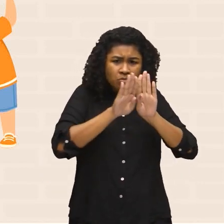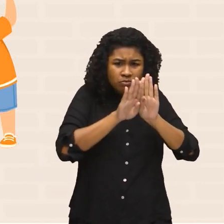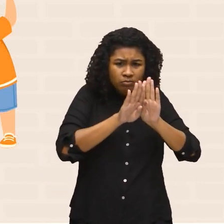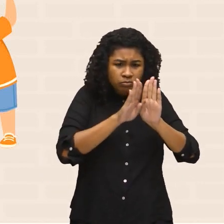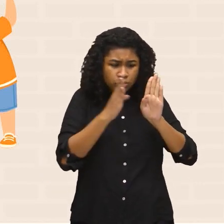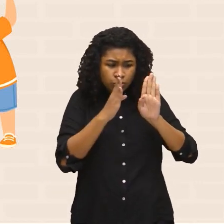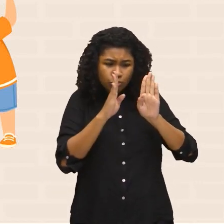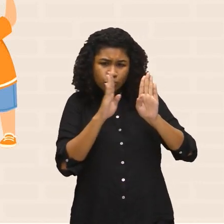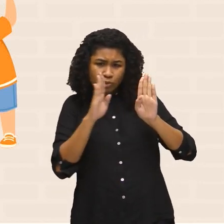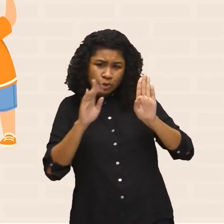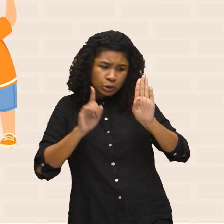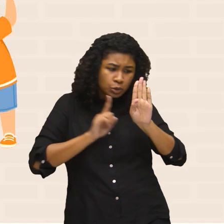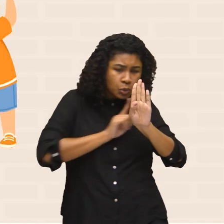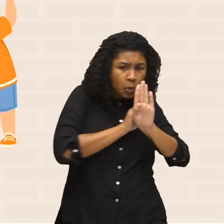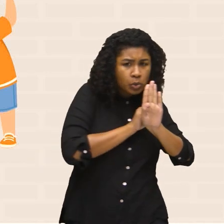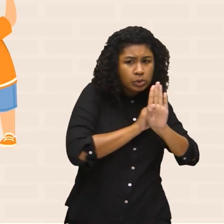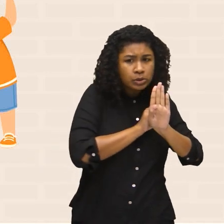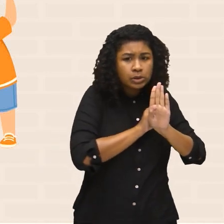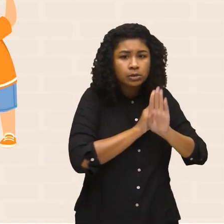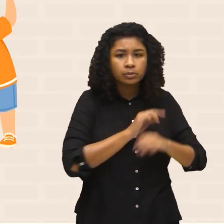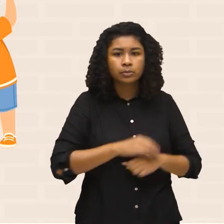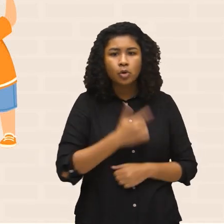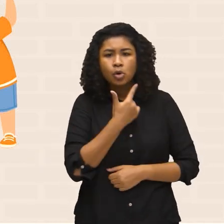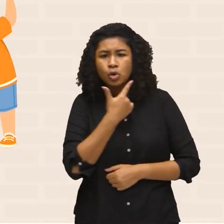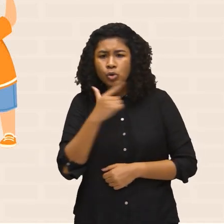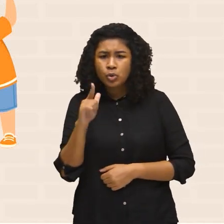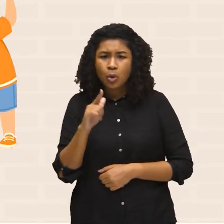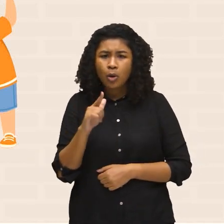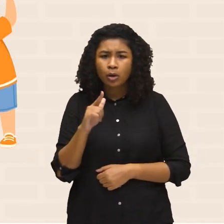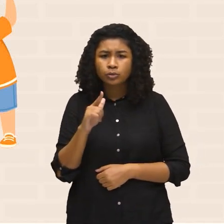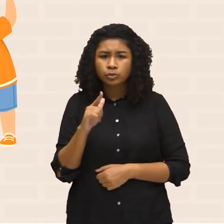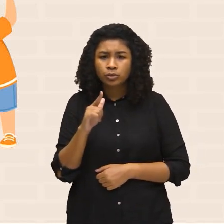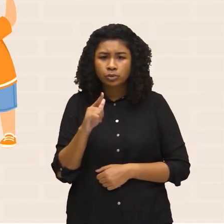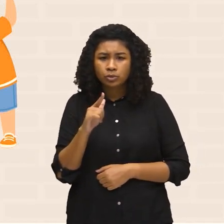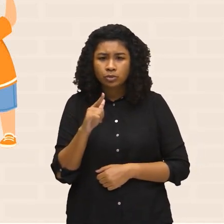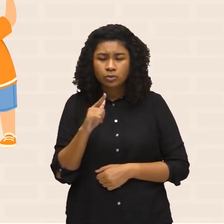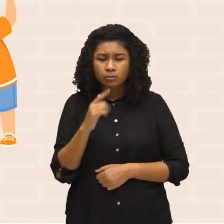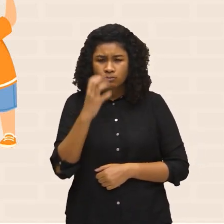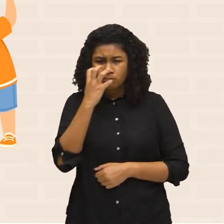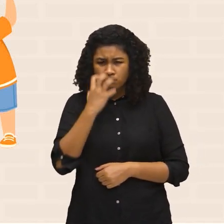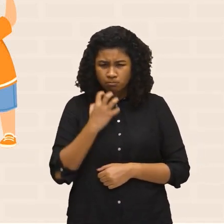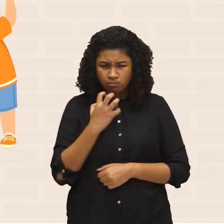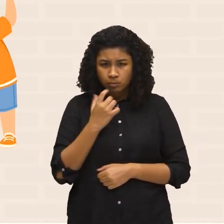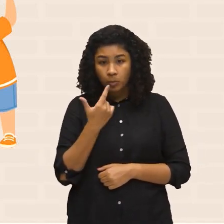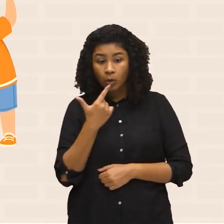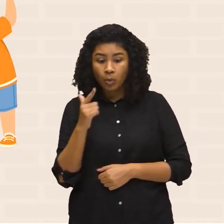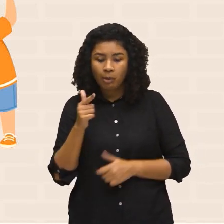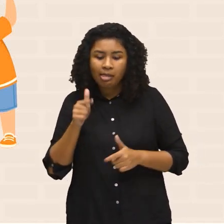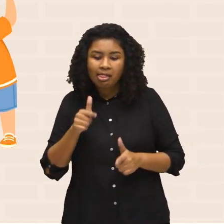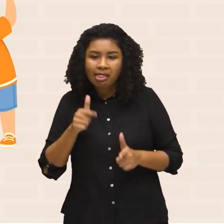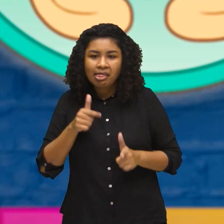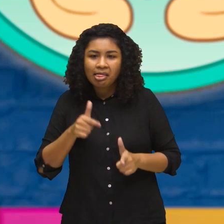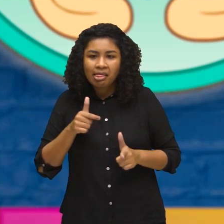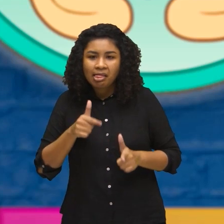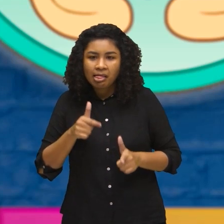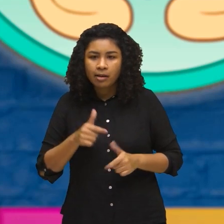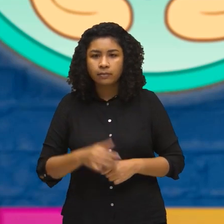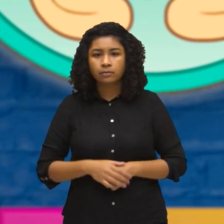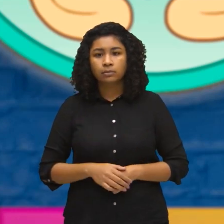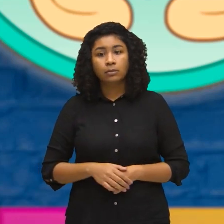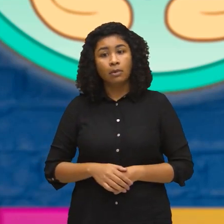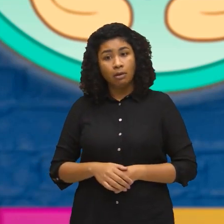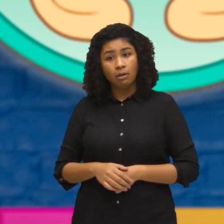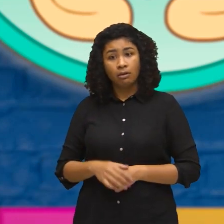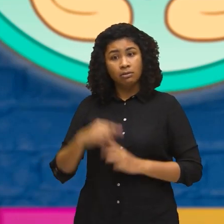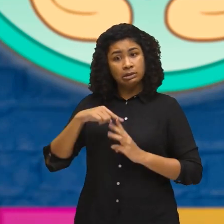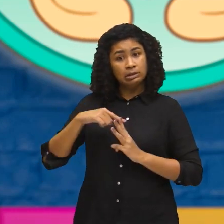armário, né? E o outro chateado, rindo e fazendo misuras. Isso daí são tipos de violência que